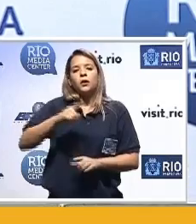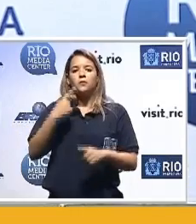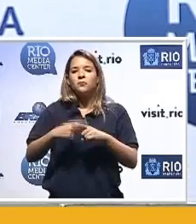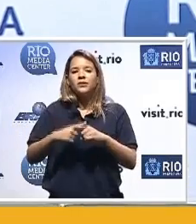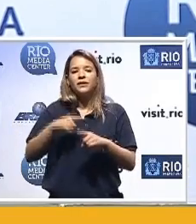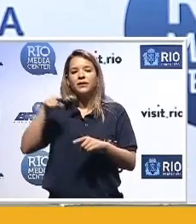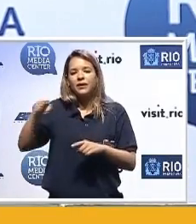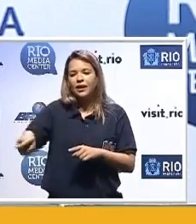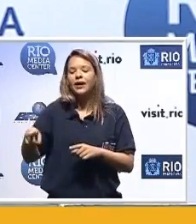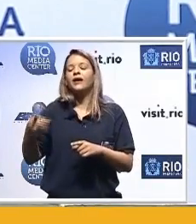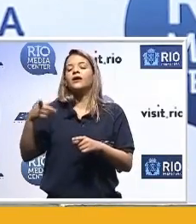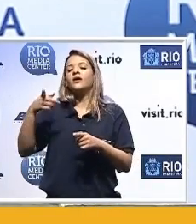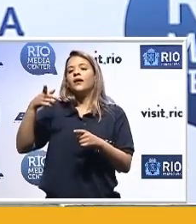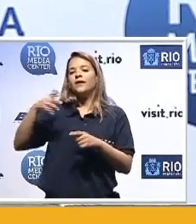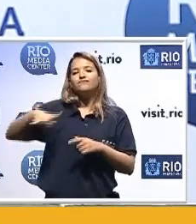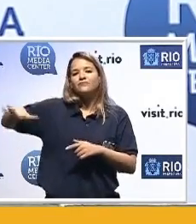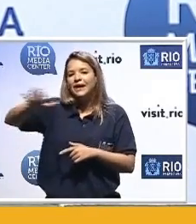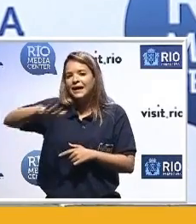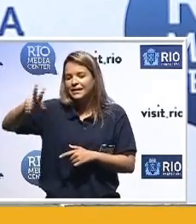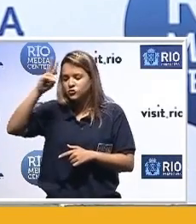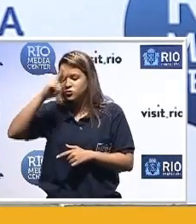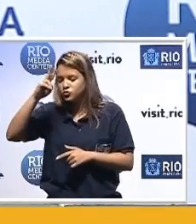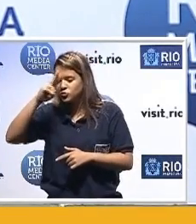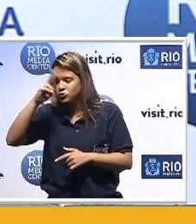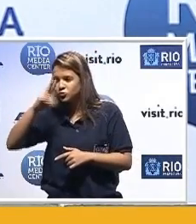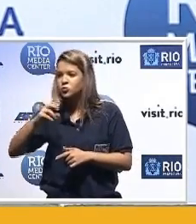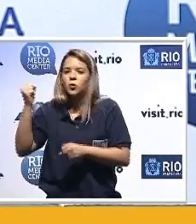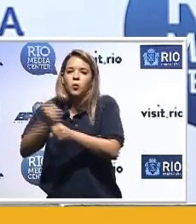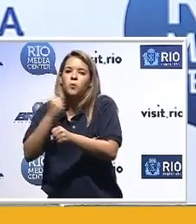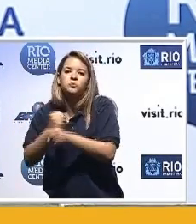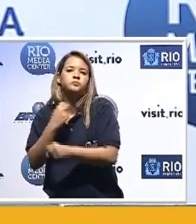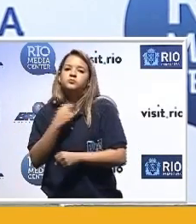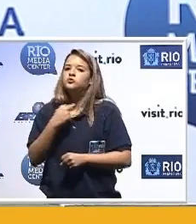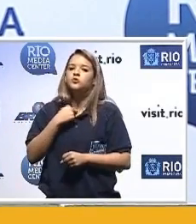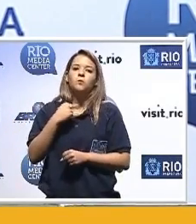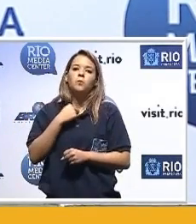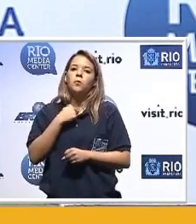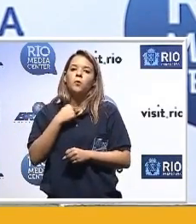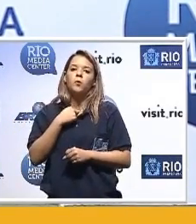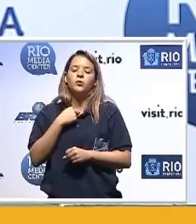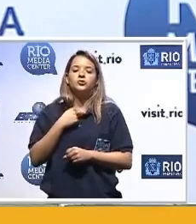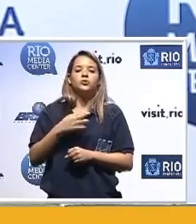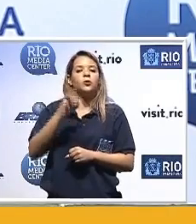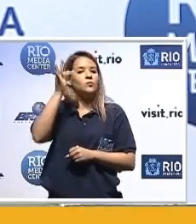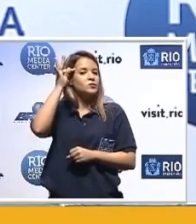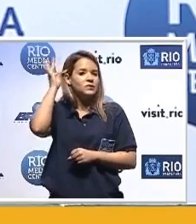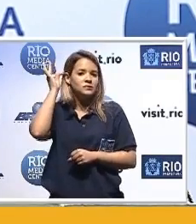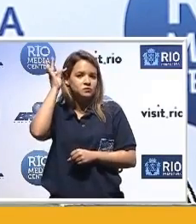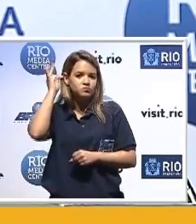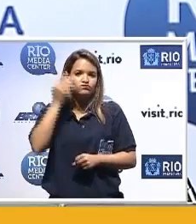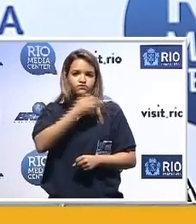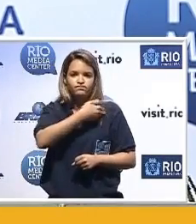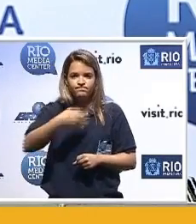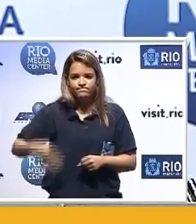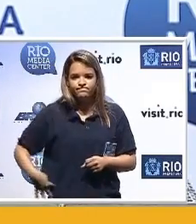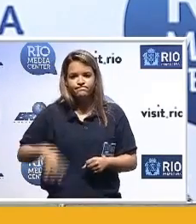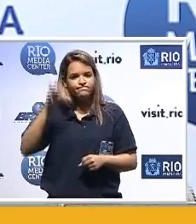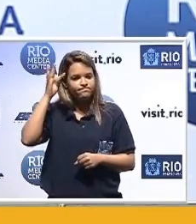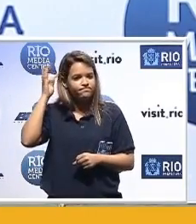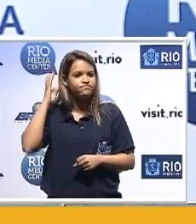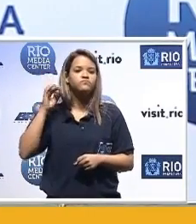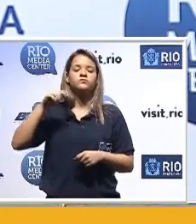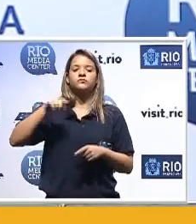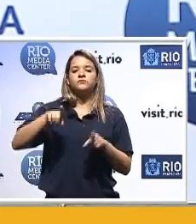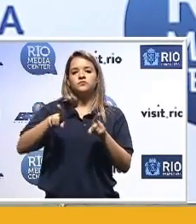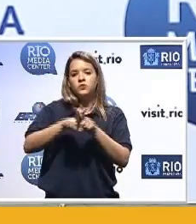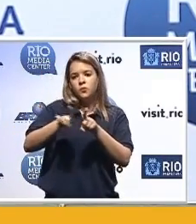Eu vejo vocês as dificuldades que o governo andou tendo aí, tanto o governo governo local,